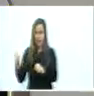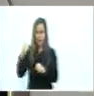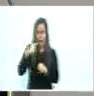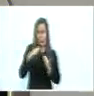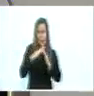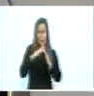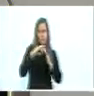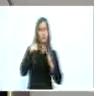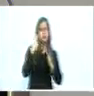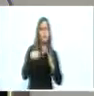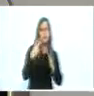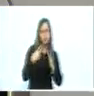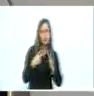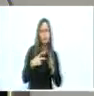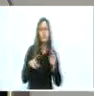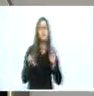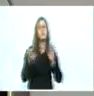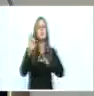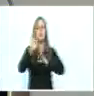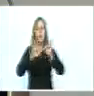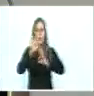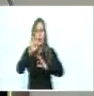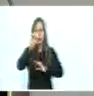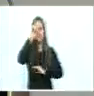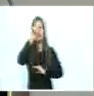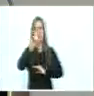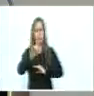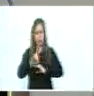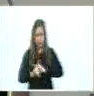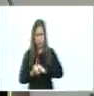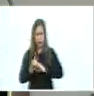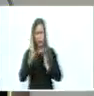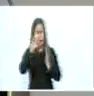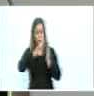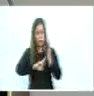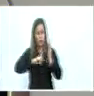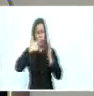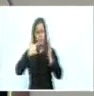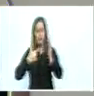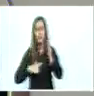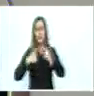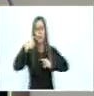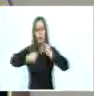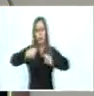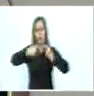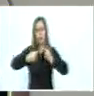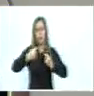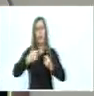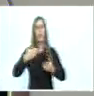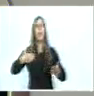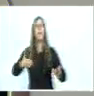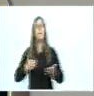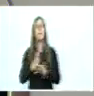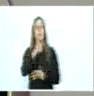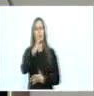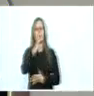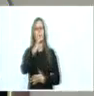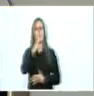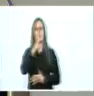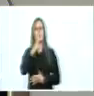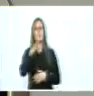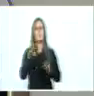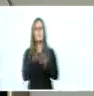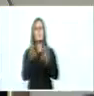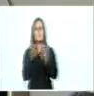nesta legislatura, esse plano diretor revisto para discussão e aprovação,